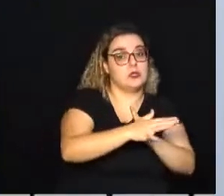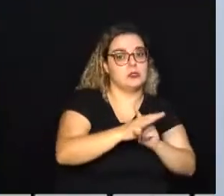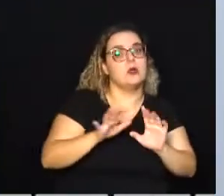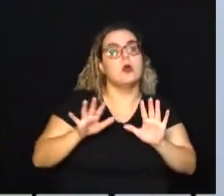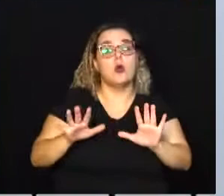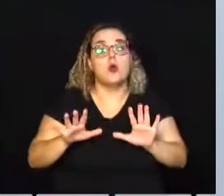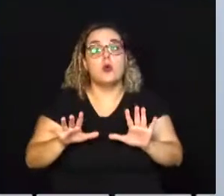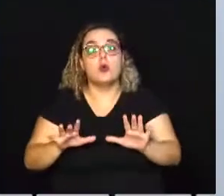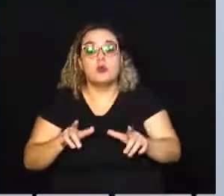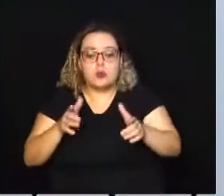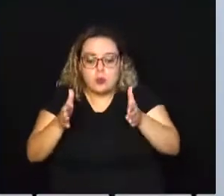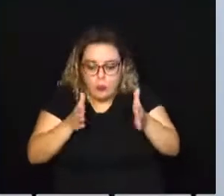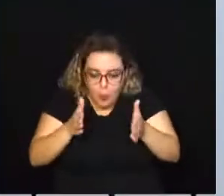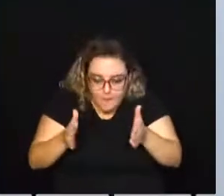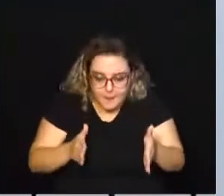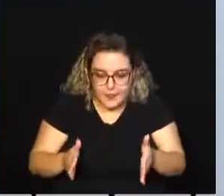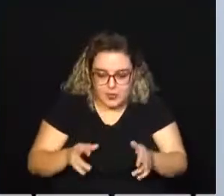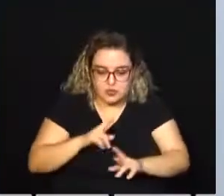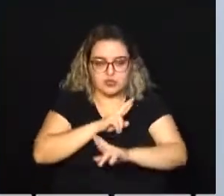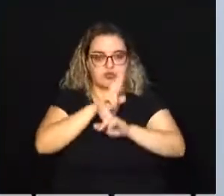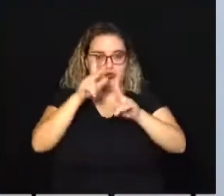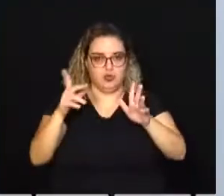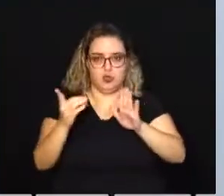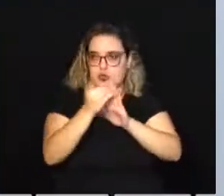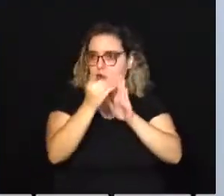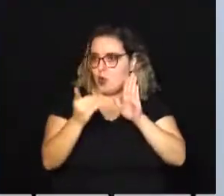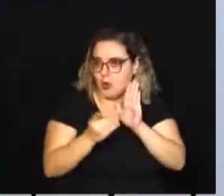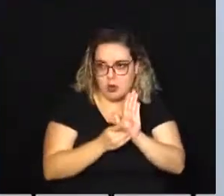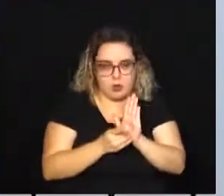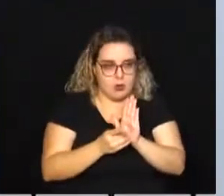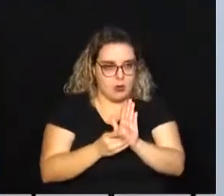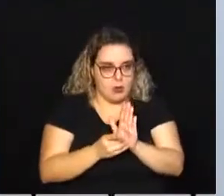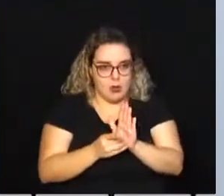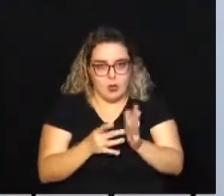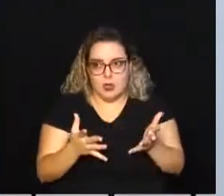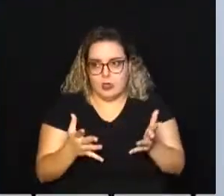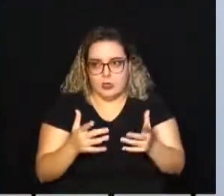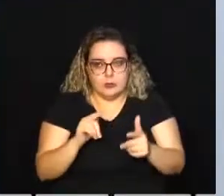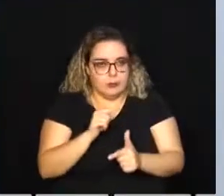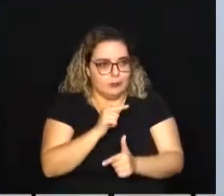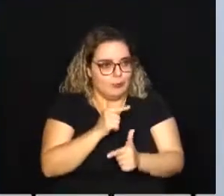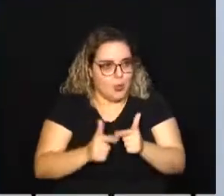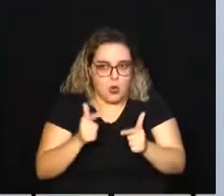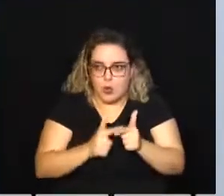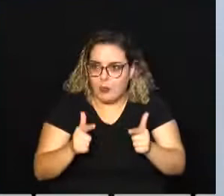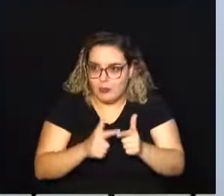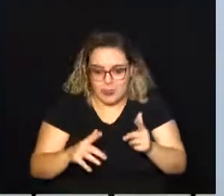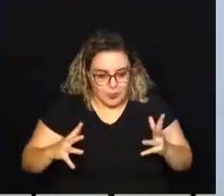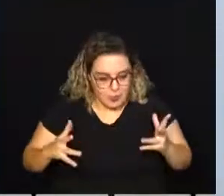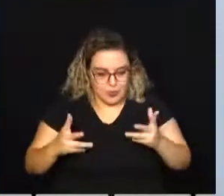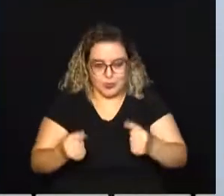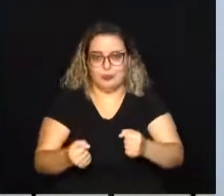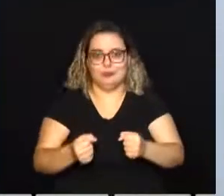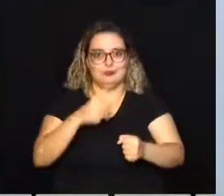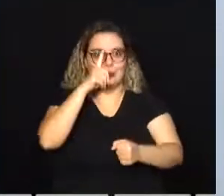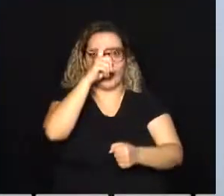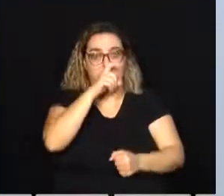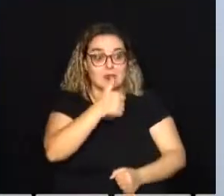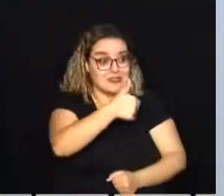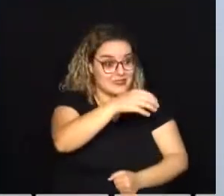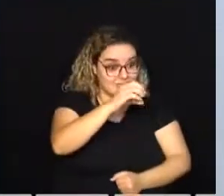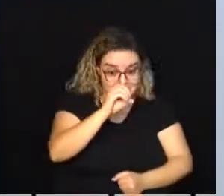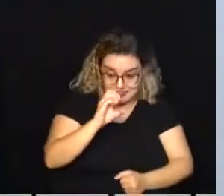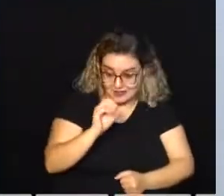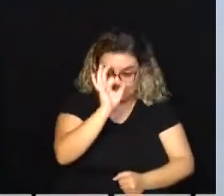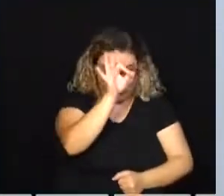excepcionalidade, com um decreto de calamidade pública, nessa situação que nós estamos vivendo nos hospitais, em que 100% das